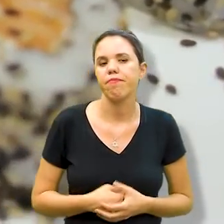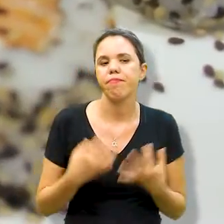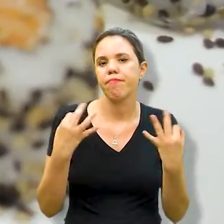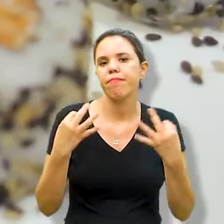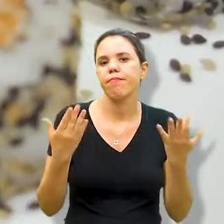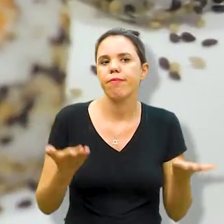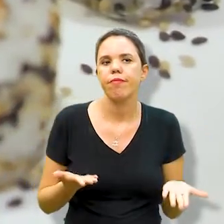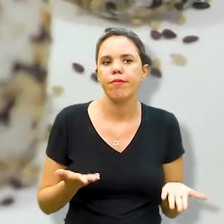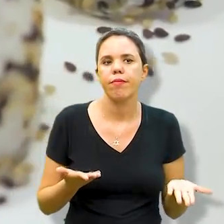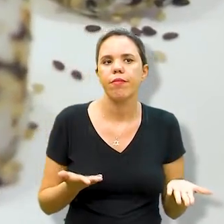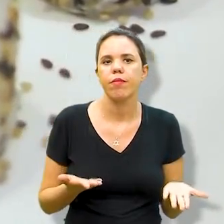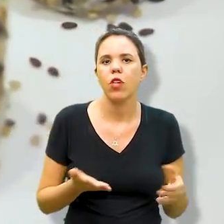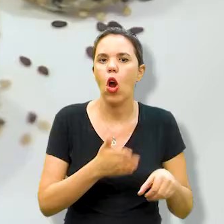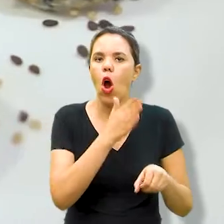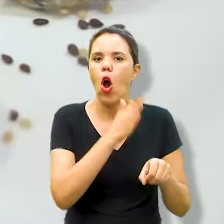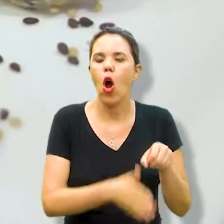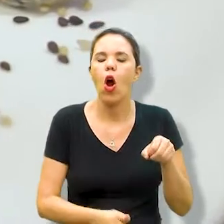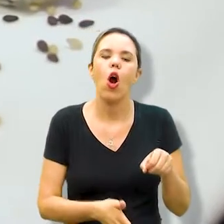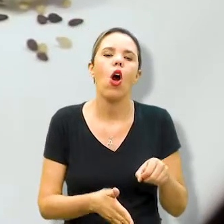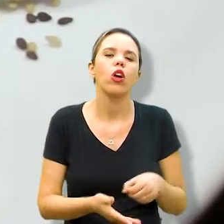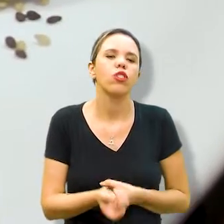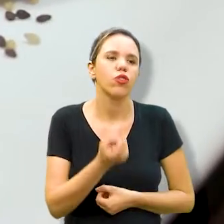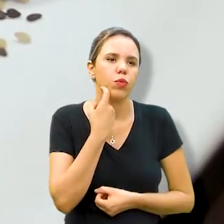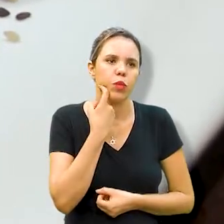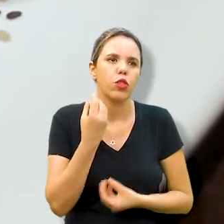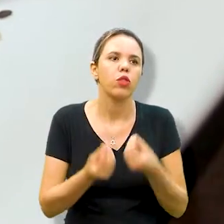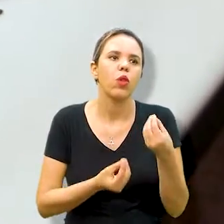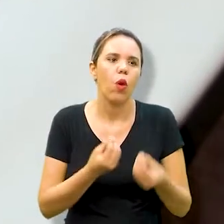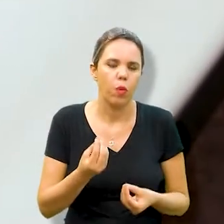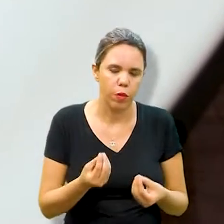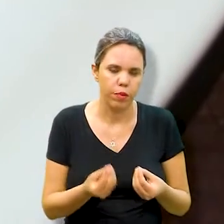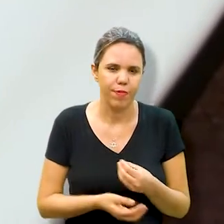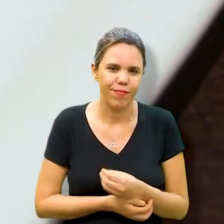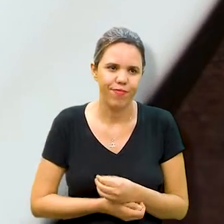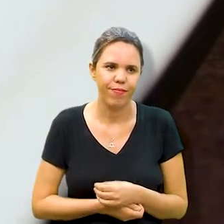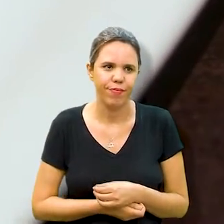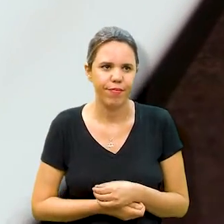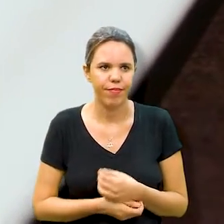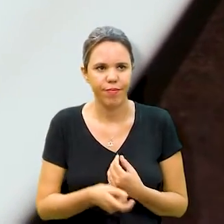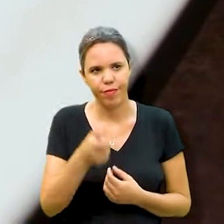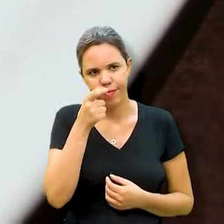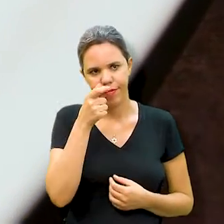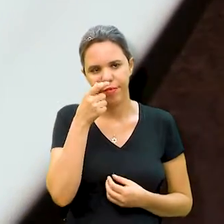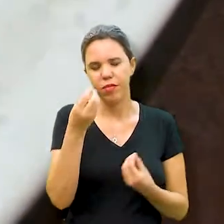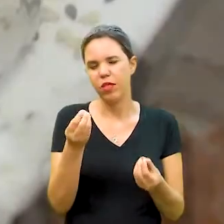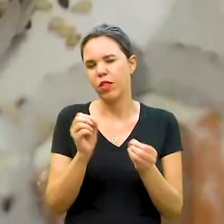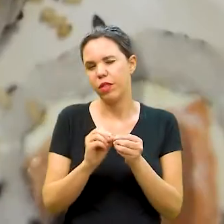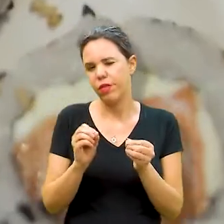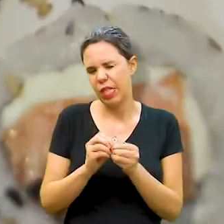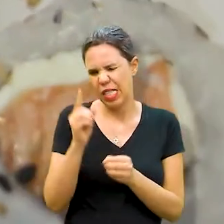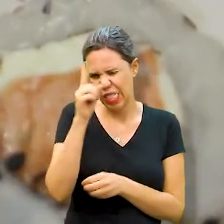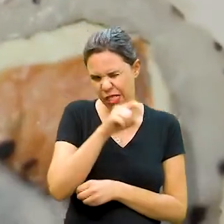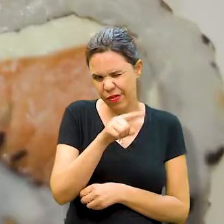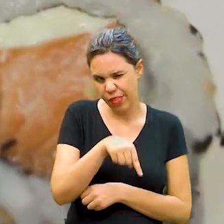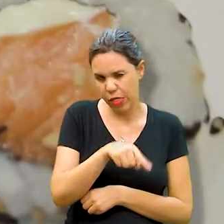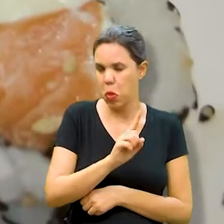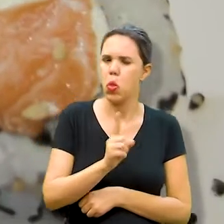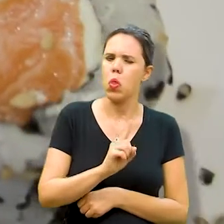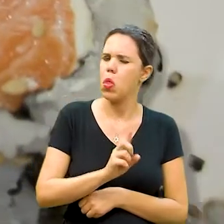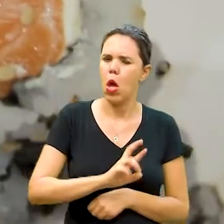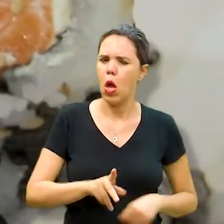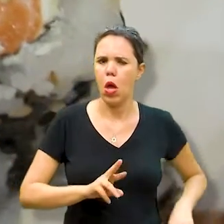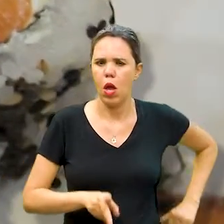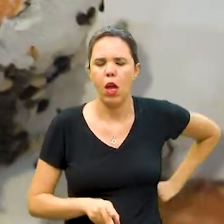é perfeito o corte do peixe né é um corte né que a gente a fazer é